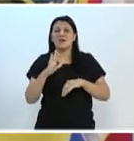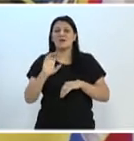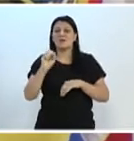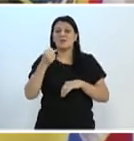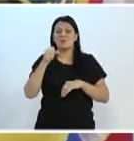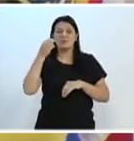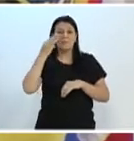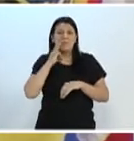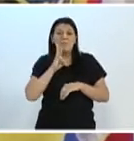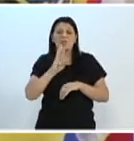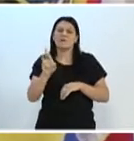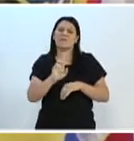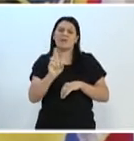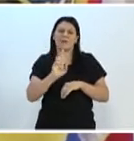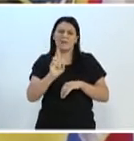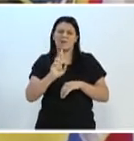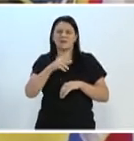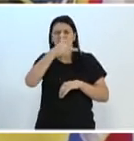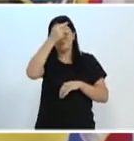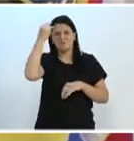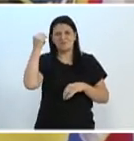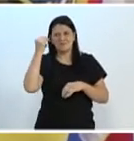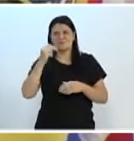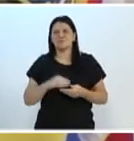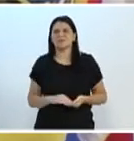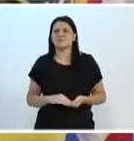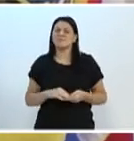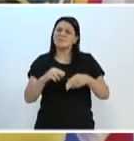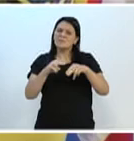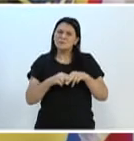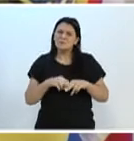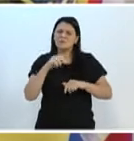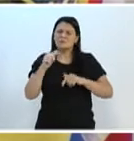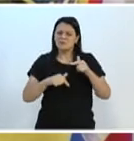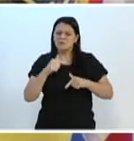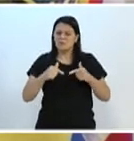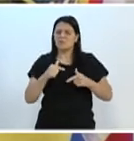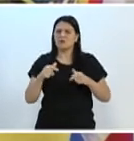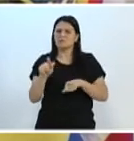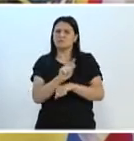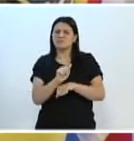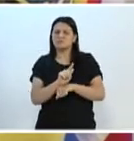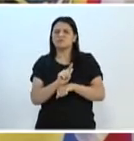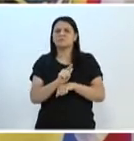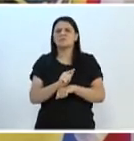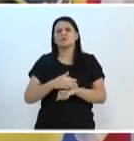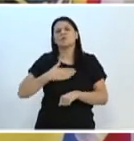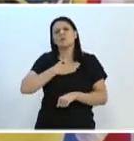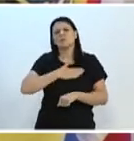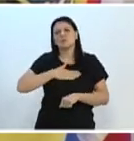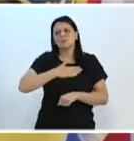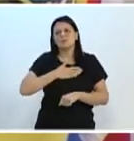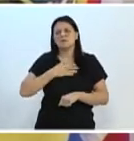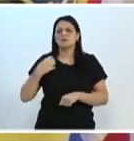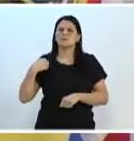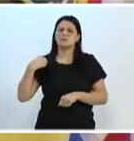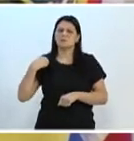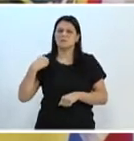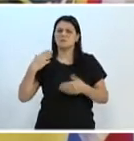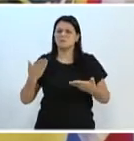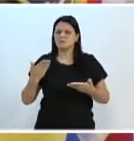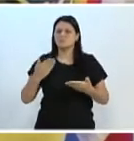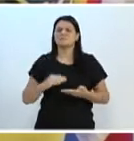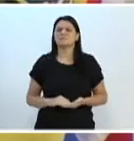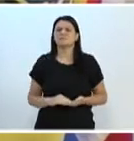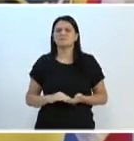nesse trabalho focado na gestão, é que eu gostaria de me colocar à disposição dos colegas vereadores como candidato